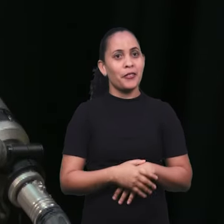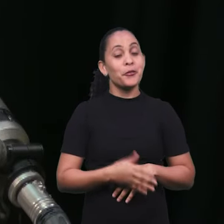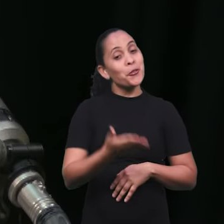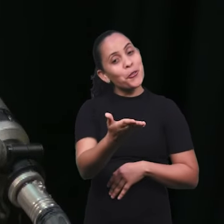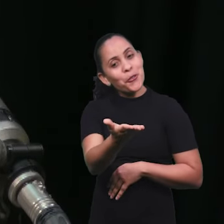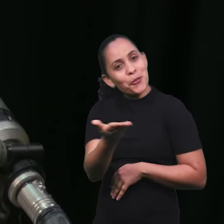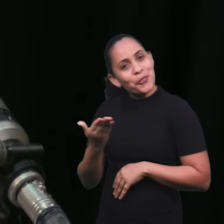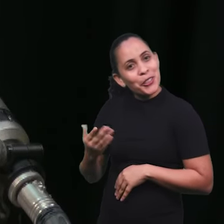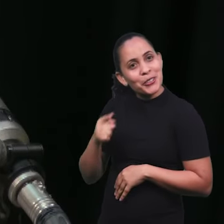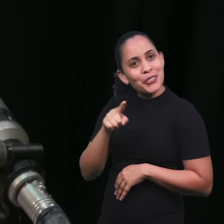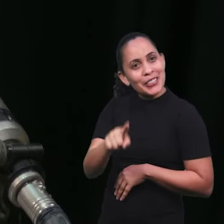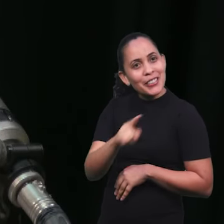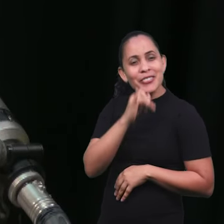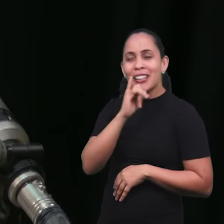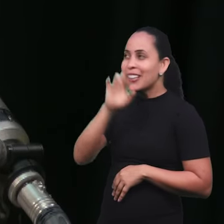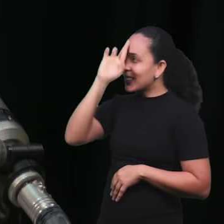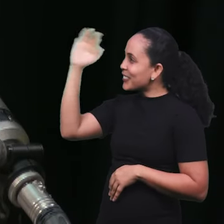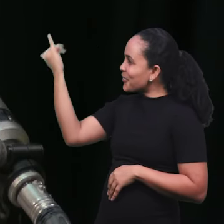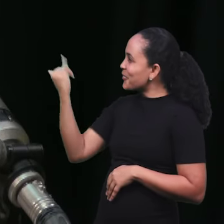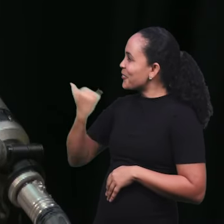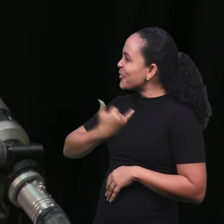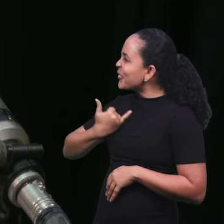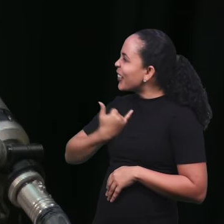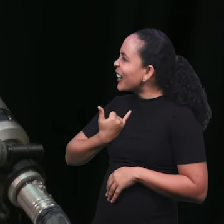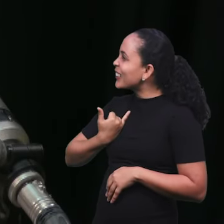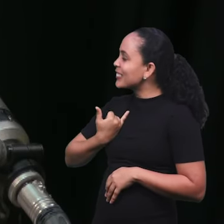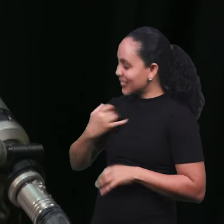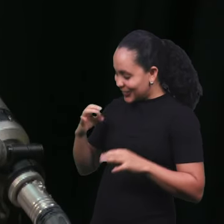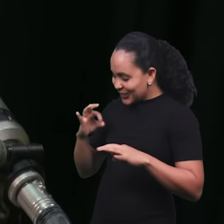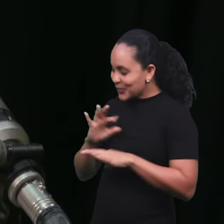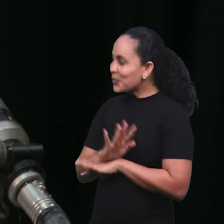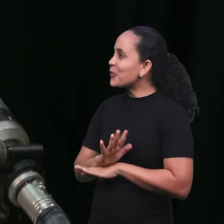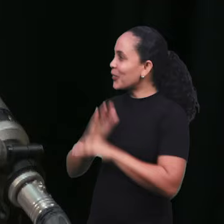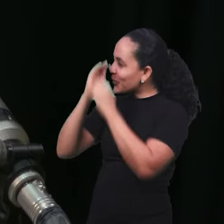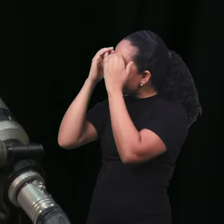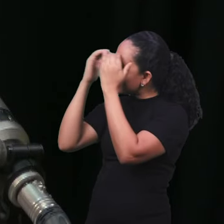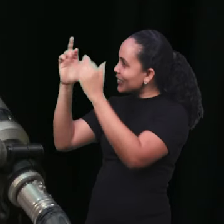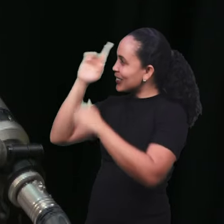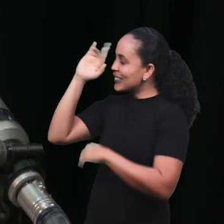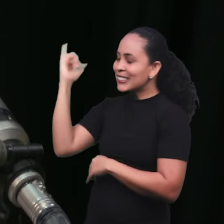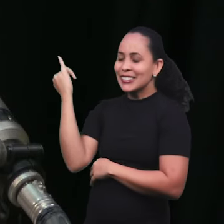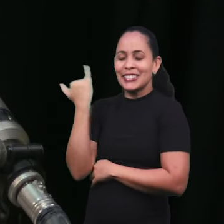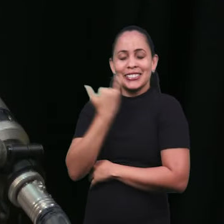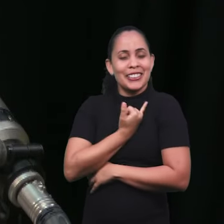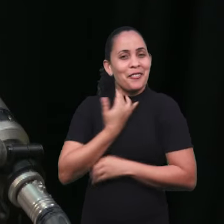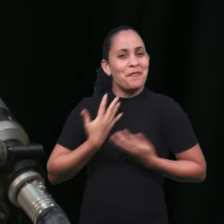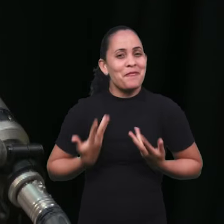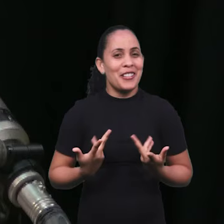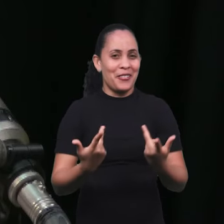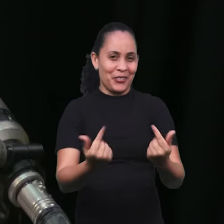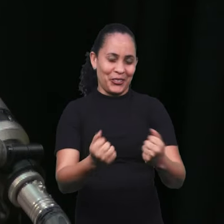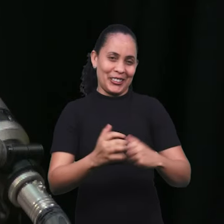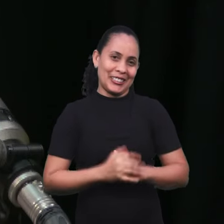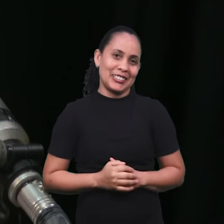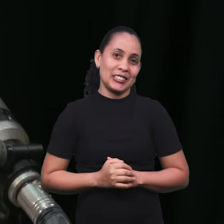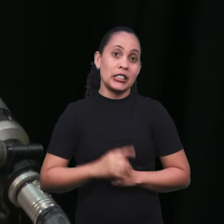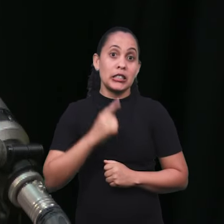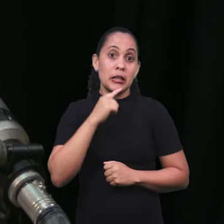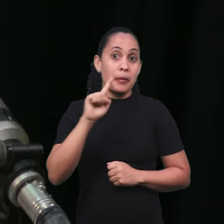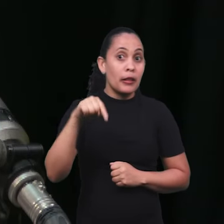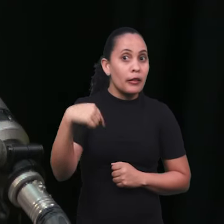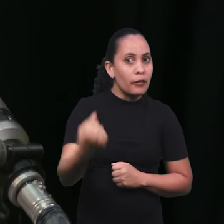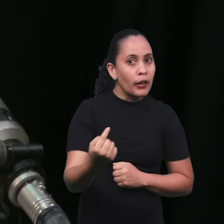final. Fica aqui um convite para você dizer isso mesmo ao Senhor. Fala, Senhor, que o teu Amém. servo ouve. Glória a Deus. Se você ouvir a voz do Espírito Santo de Deus, é maravilhoso, tá